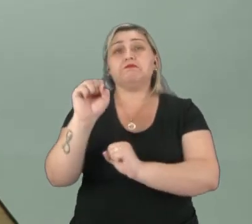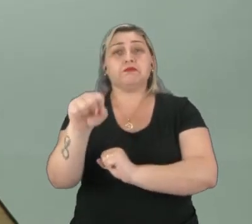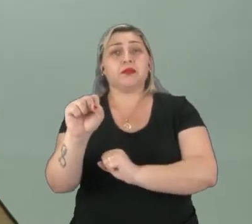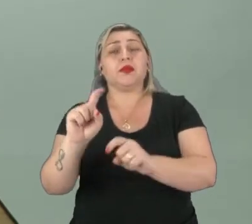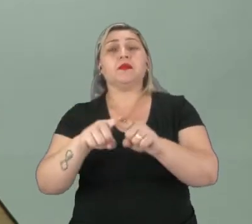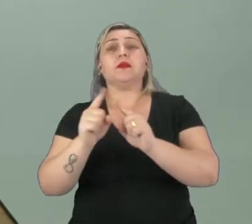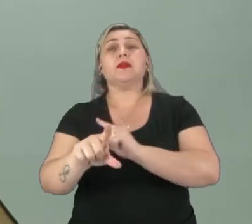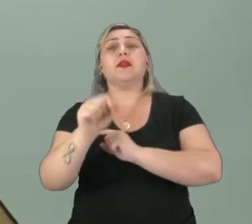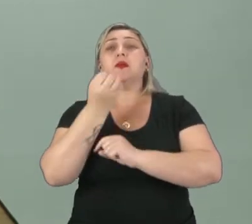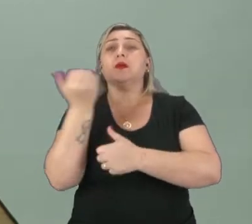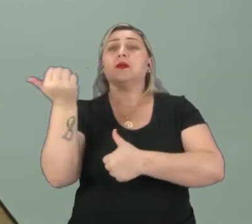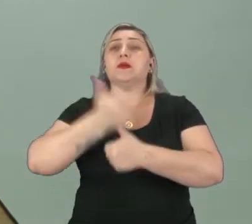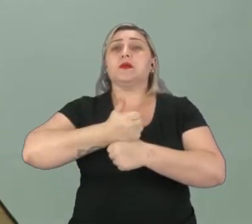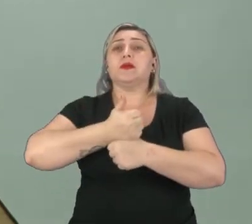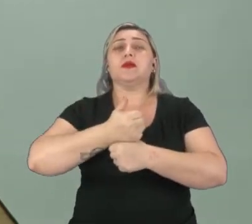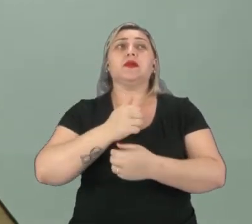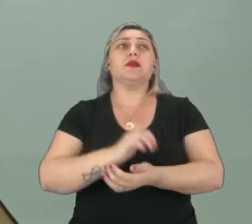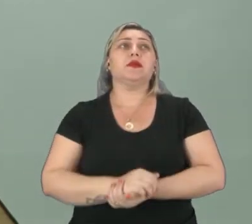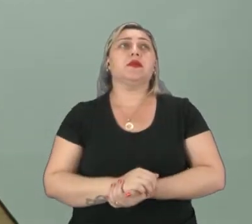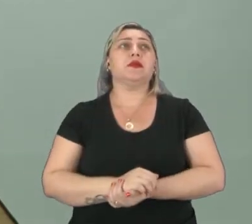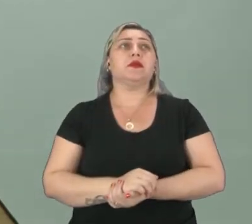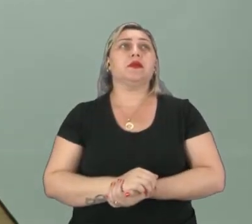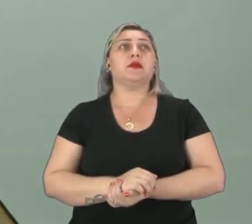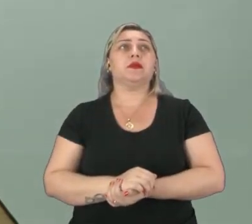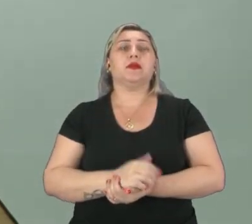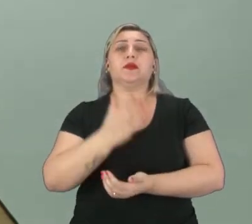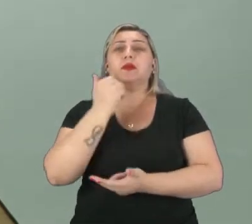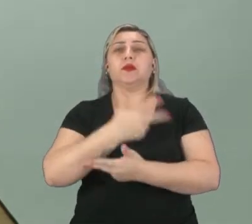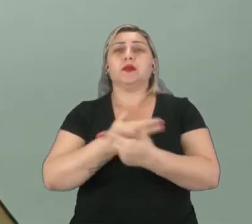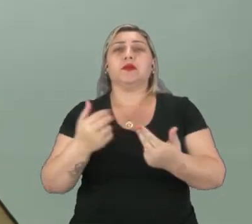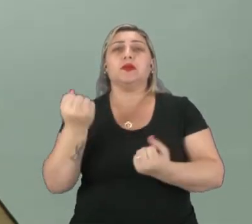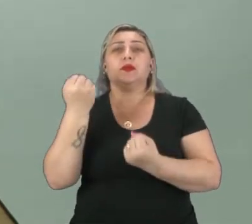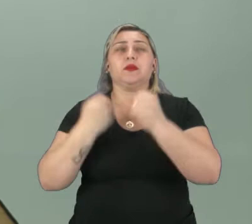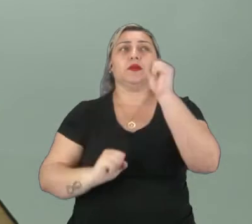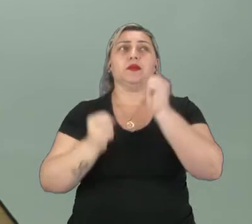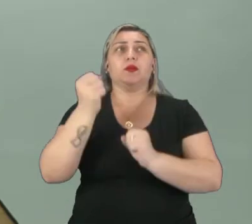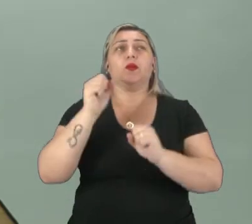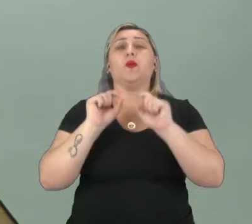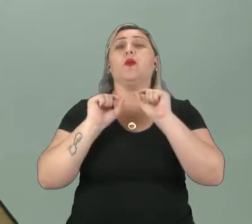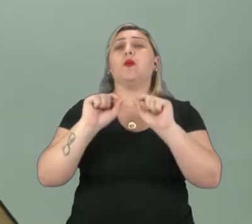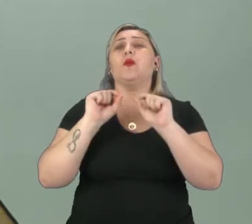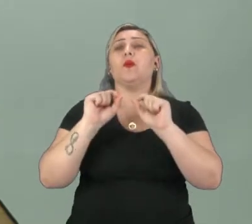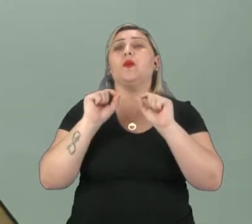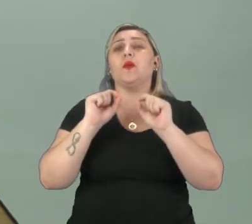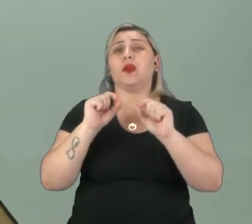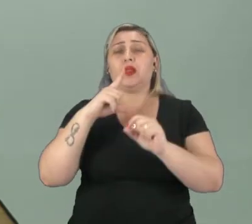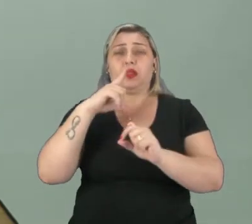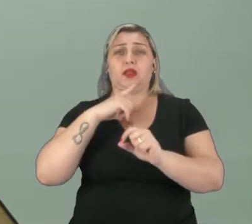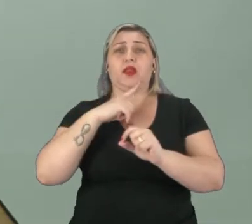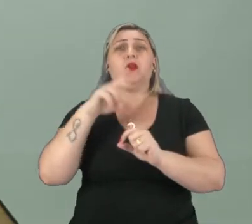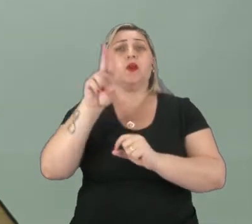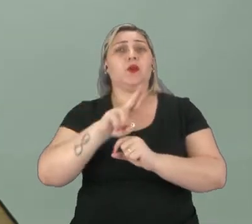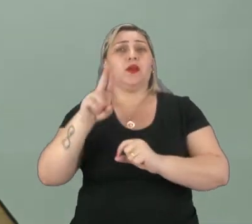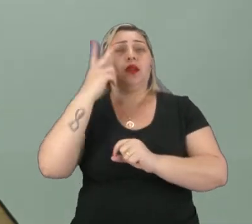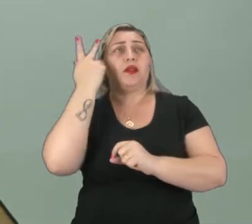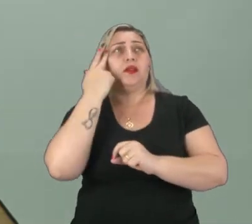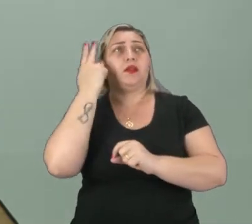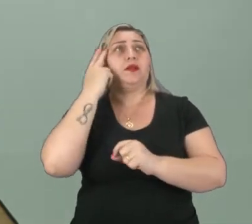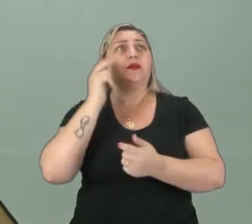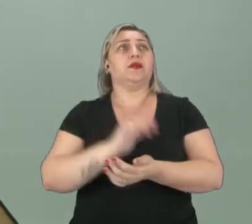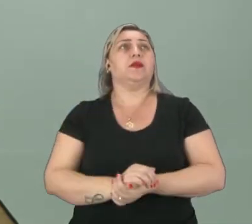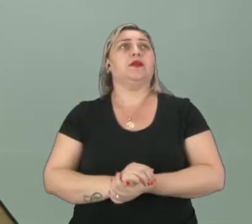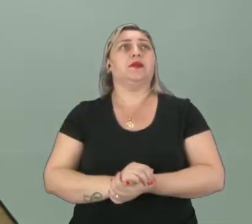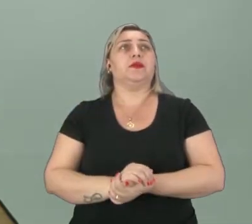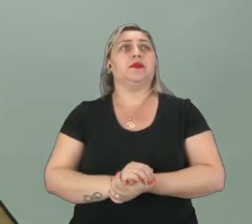Uma opção boa para substituir, no caso, um alimento industrializado. O que vem na seleta que a gente pode usar natural? A